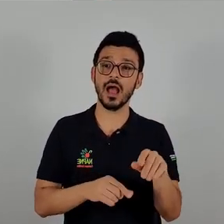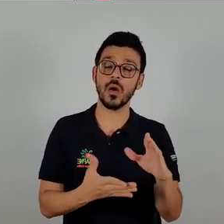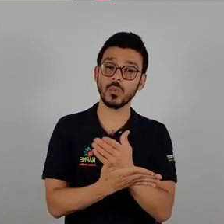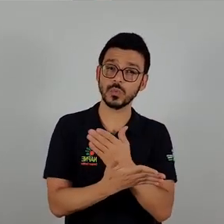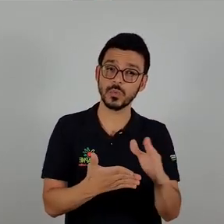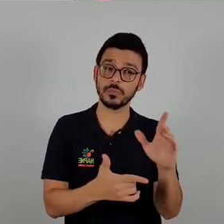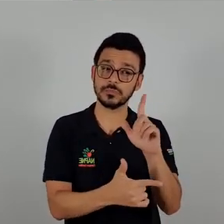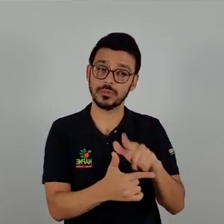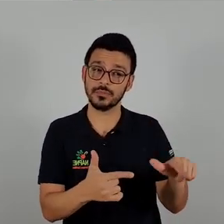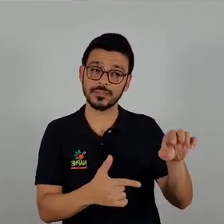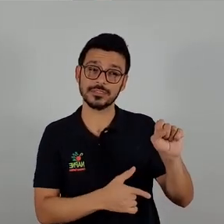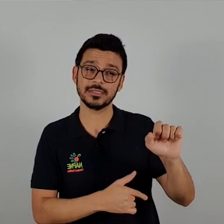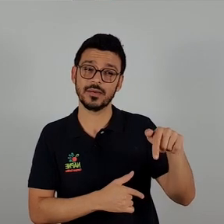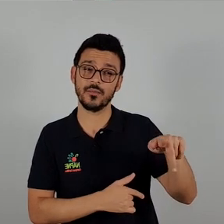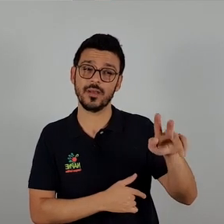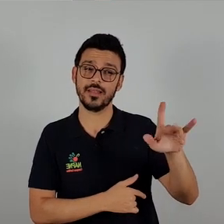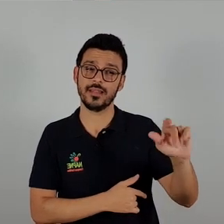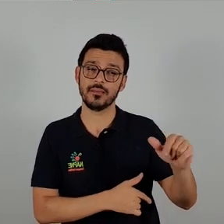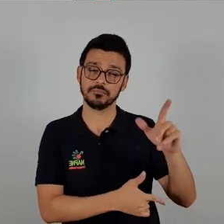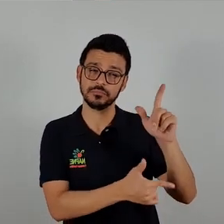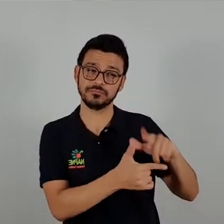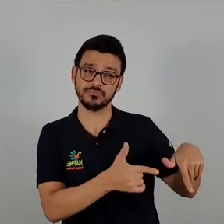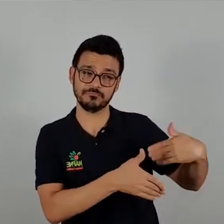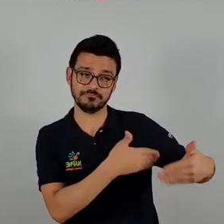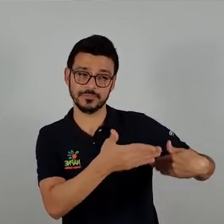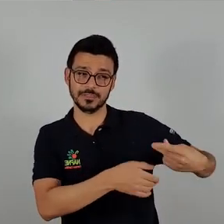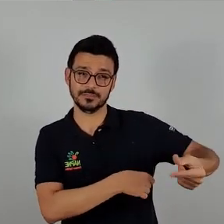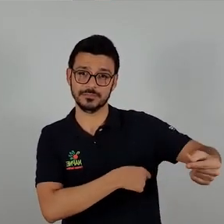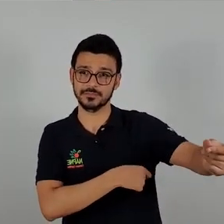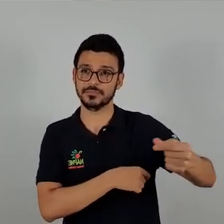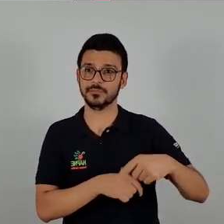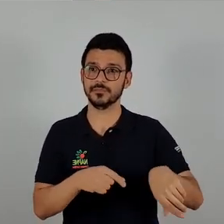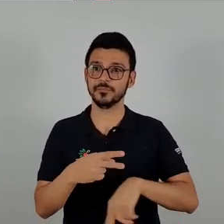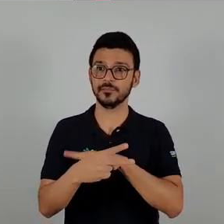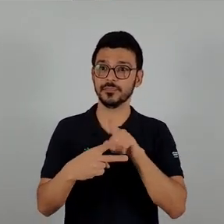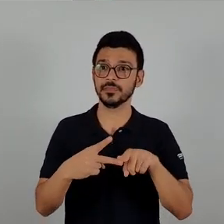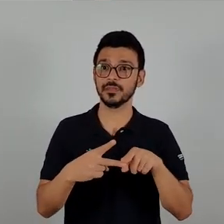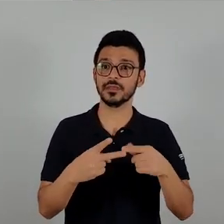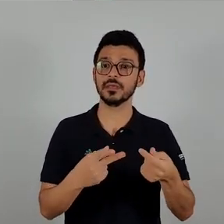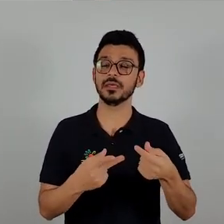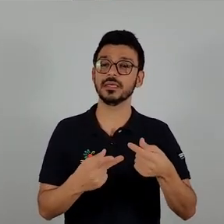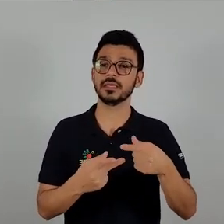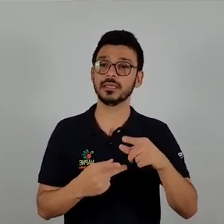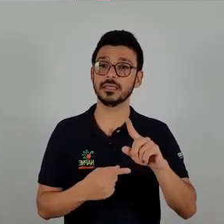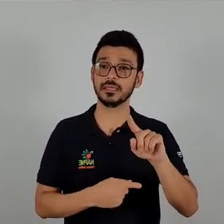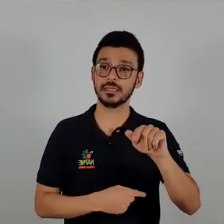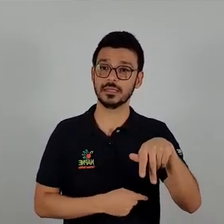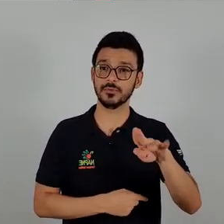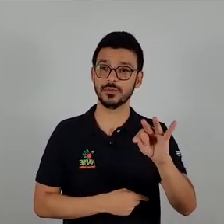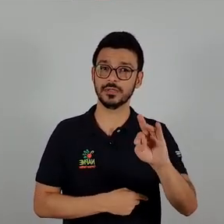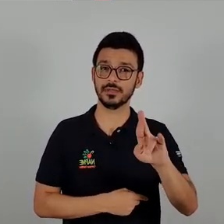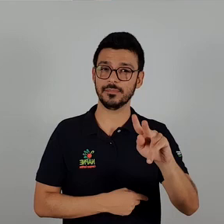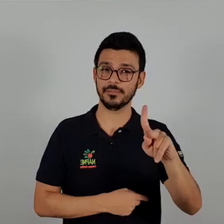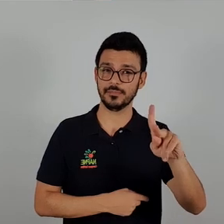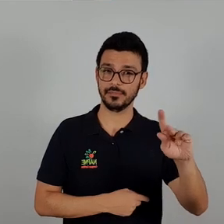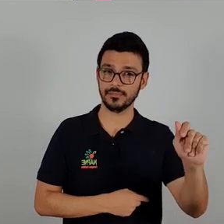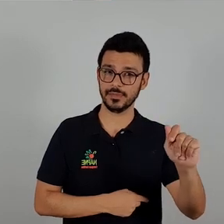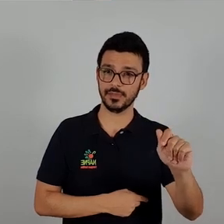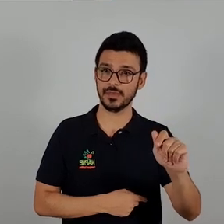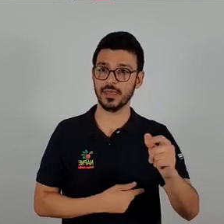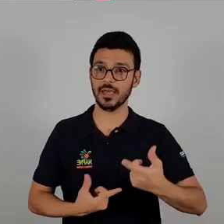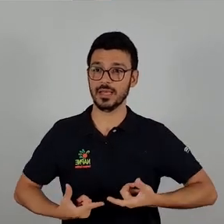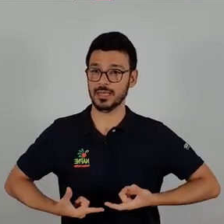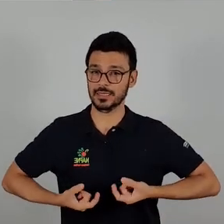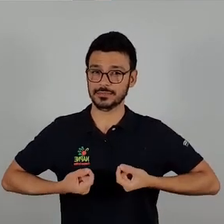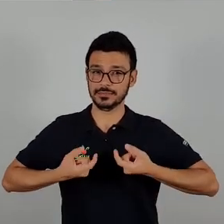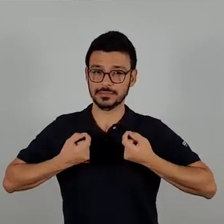cientificamente. Metástases, então, nem se fala. Doenças autoimunes, né, a famosa felve de gatos aí, é o que mais tratamos aí na veterinária,